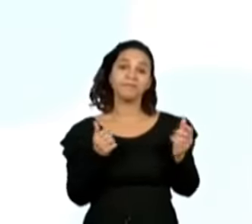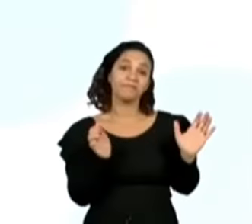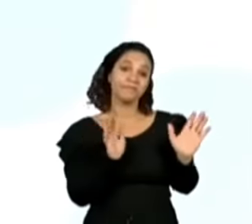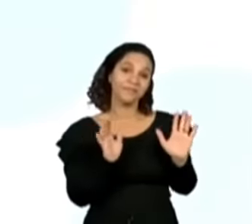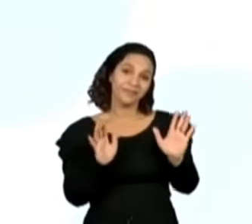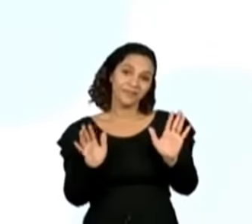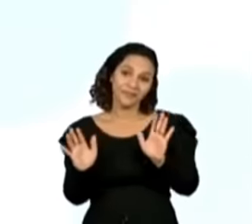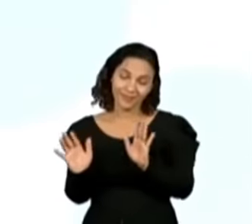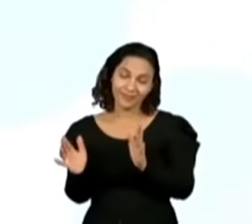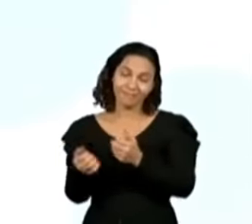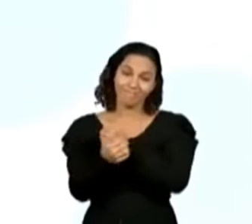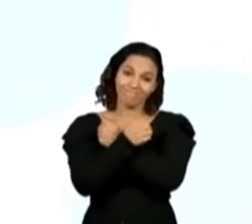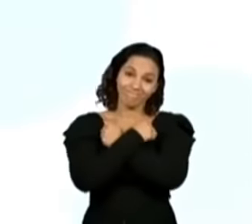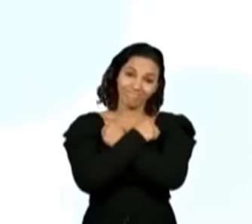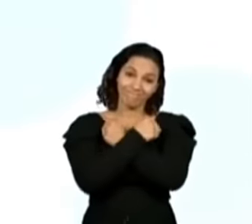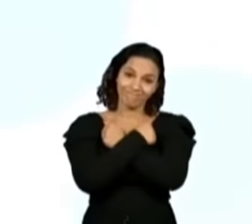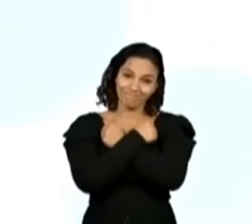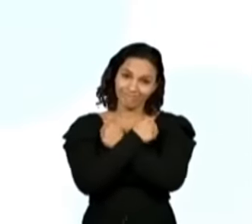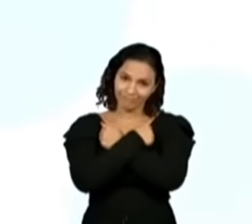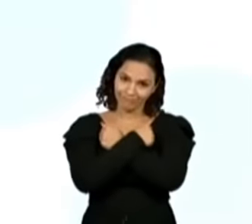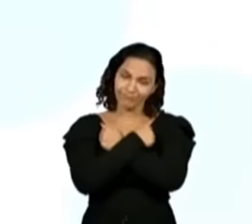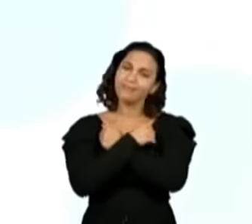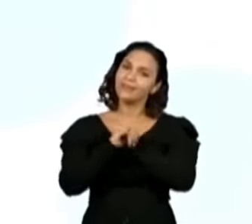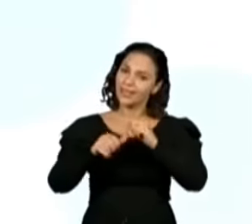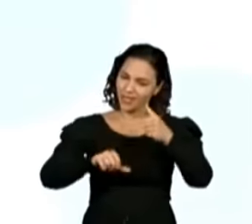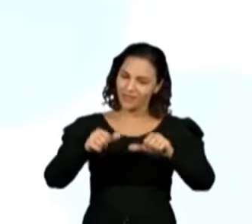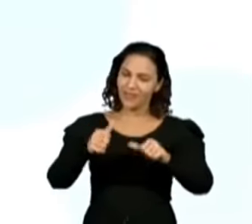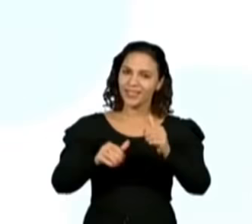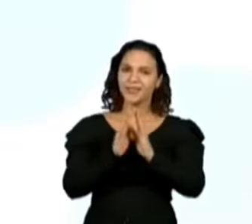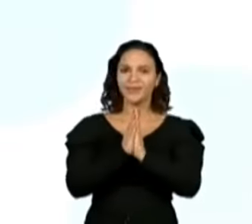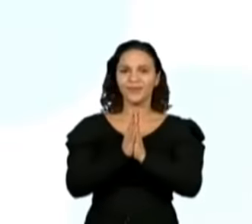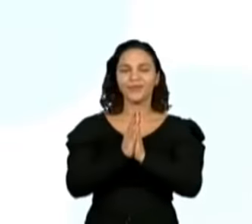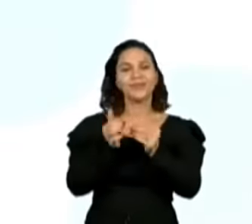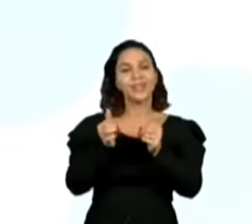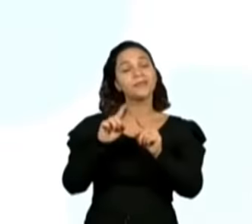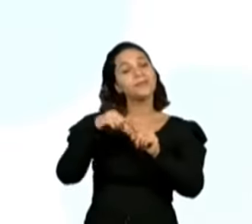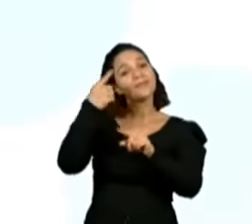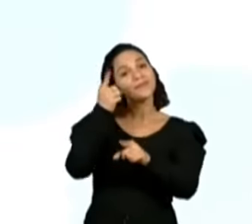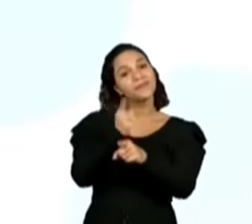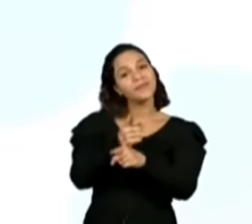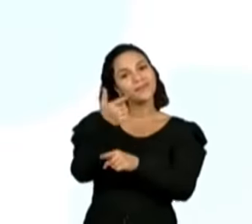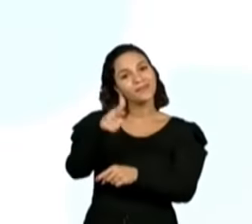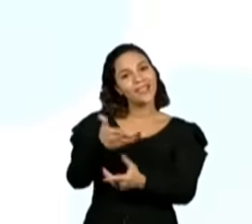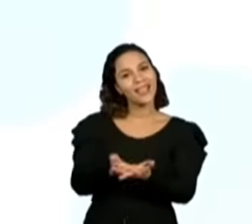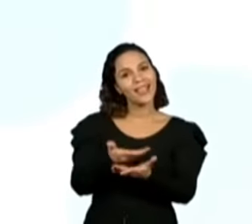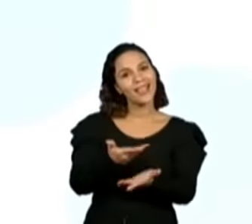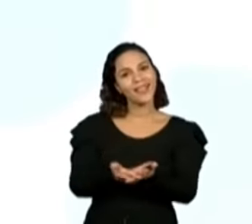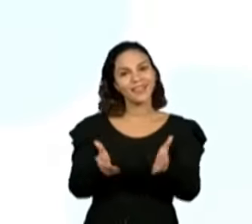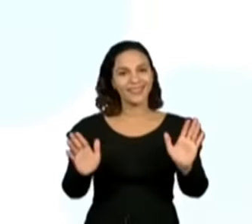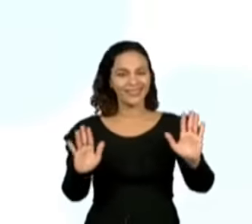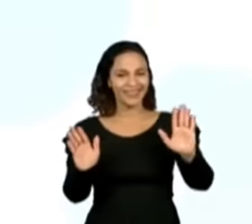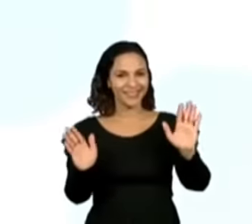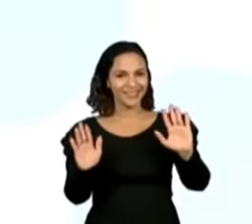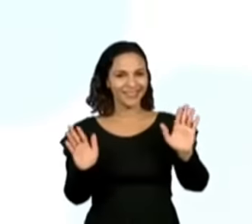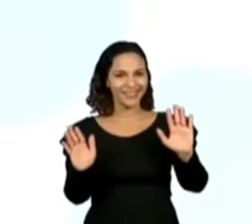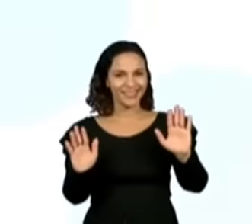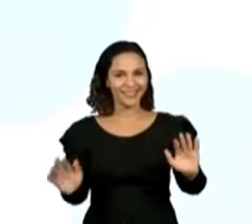um grande abraço. Não deixe de avaliar. Nos veremos em uma próxima aula. Tchau, um abraço. Tchau.